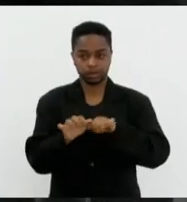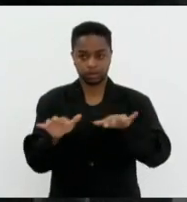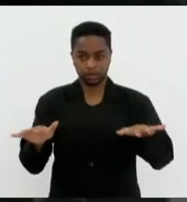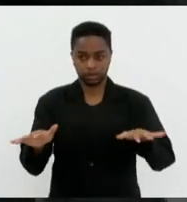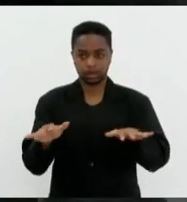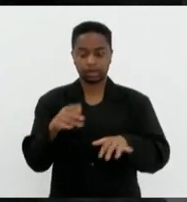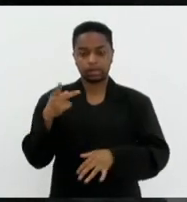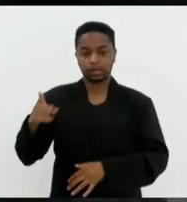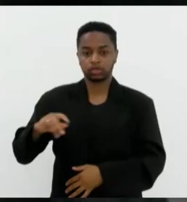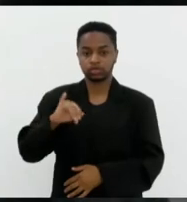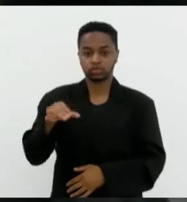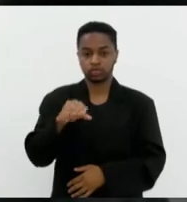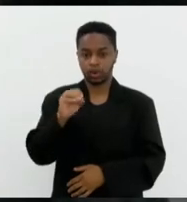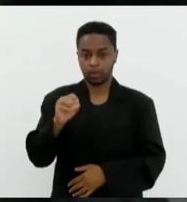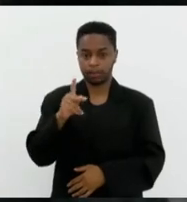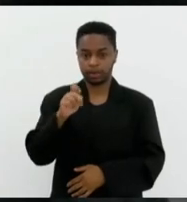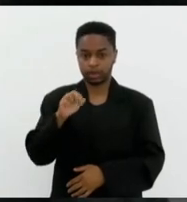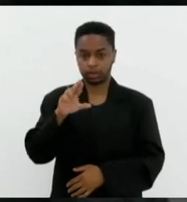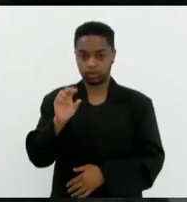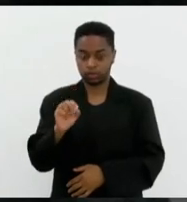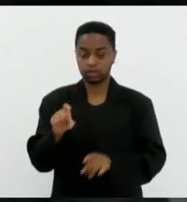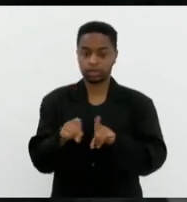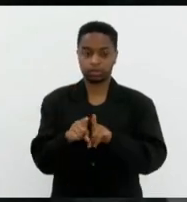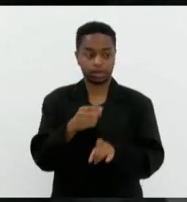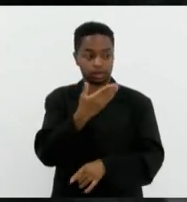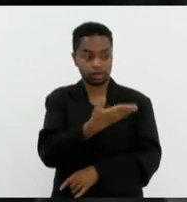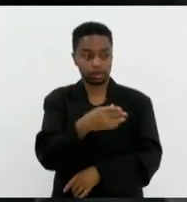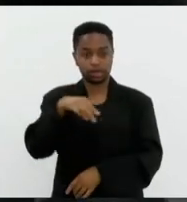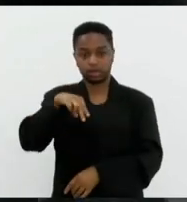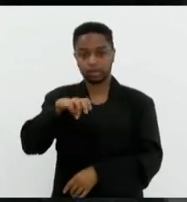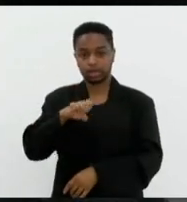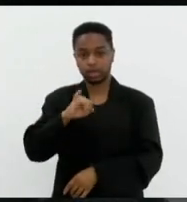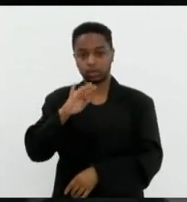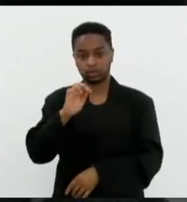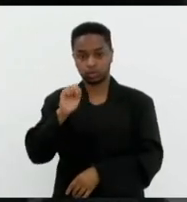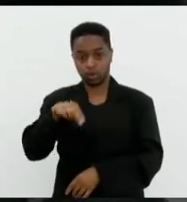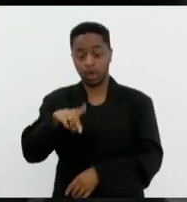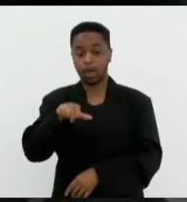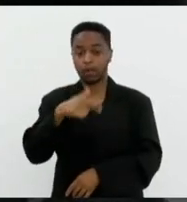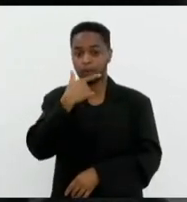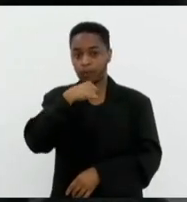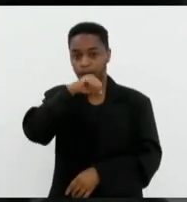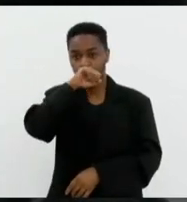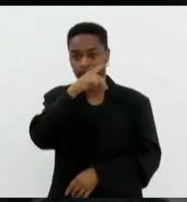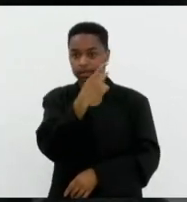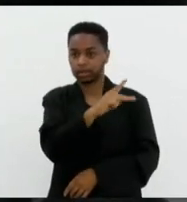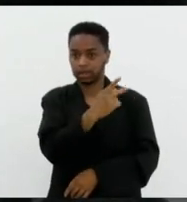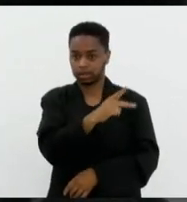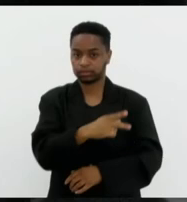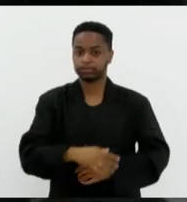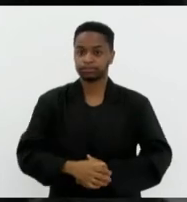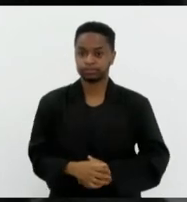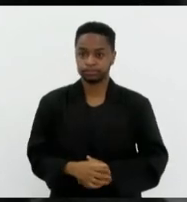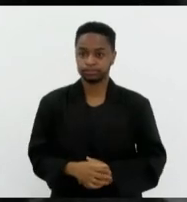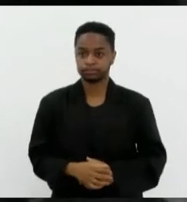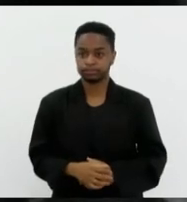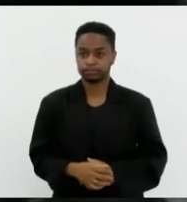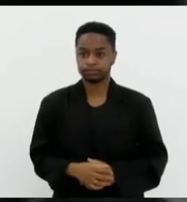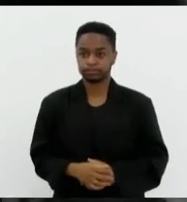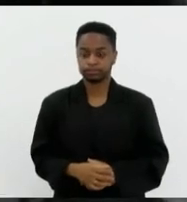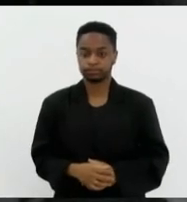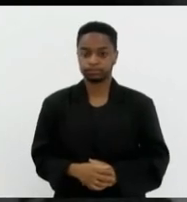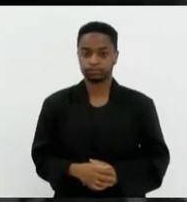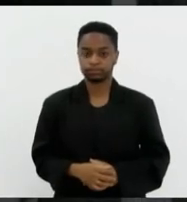o senhor Neilton Costa, que está aqui, é pai do João Pedro, está aqui presente. Grande. Diante